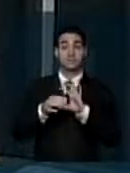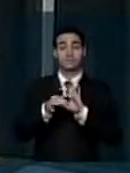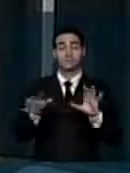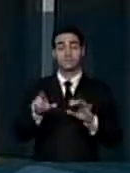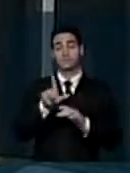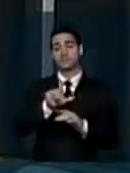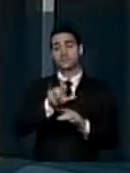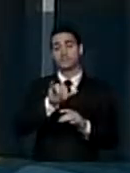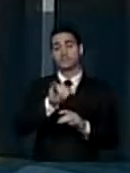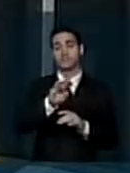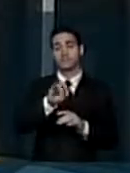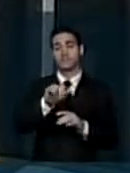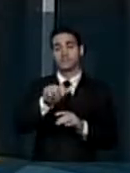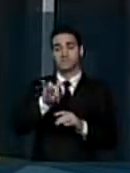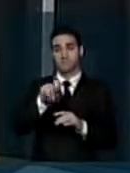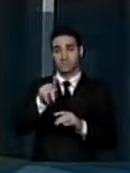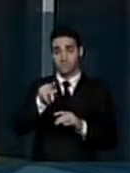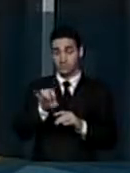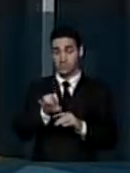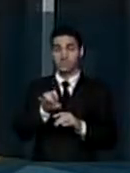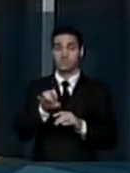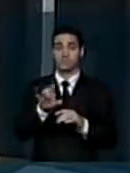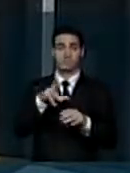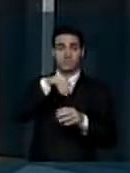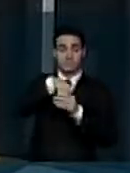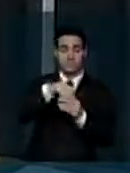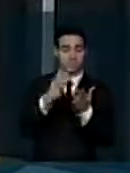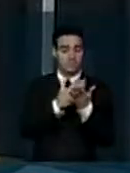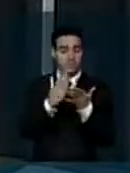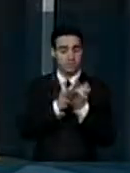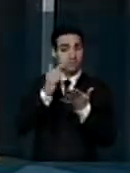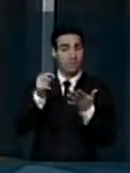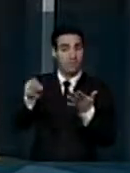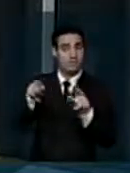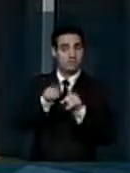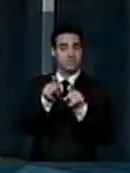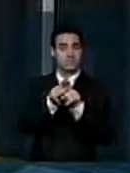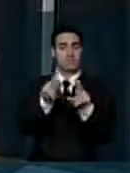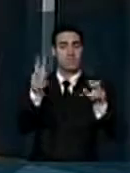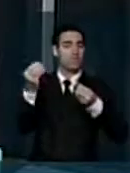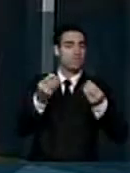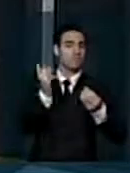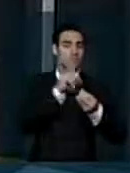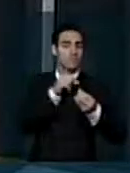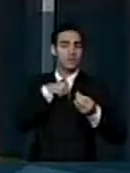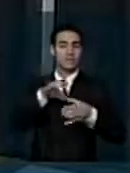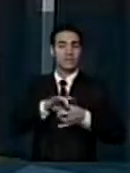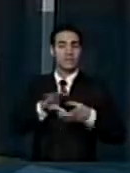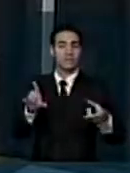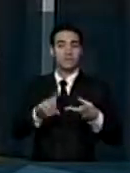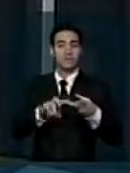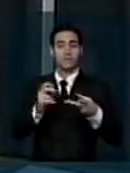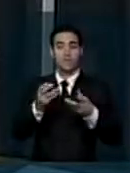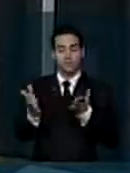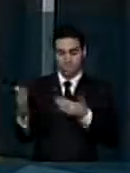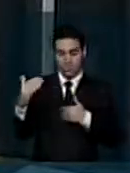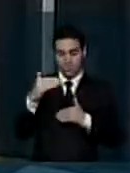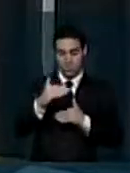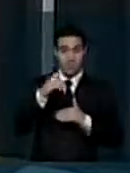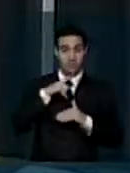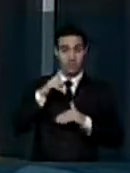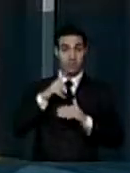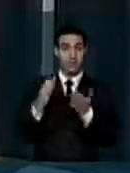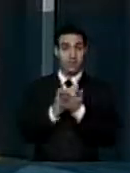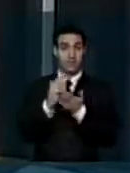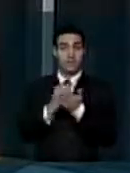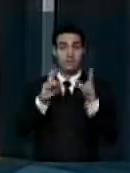de liberdade que você transmitiu em livros como esse, A Vocação para a Liberdade, ou nesse menorzinho, A